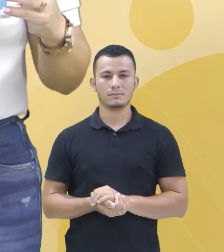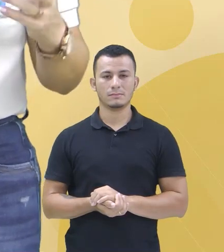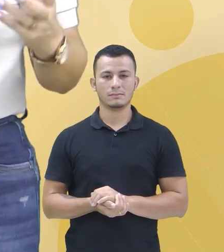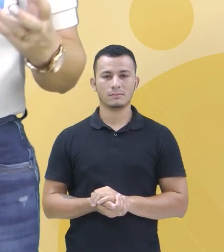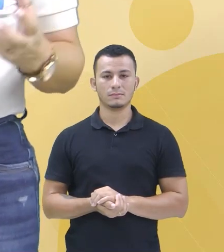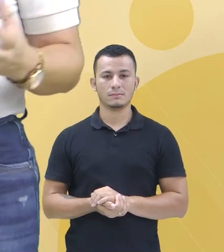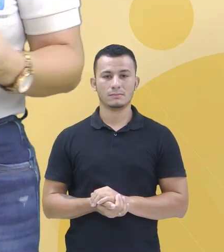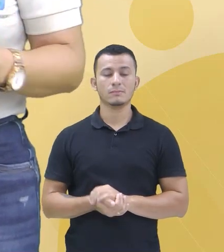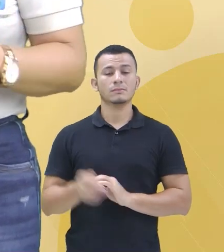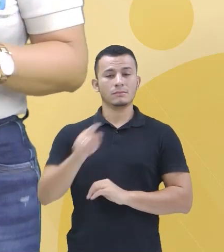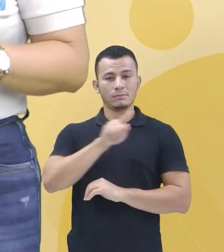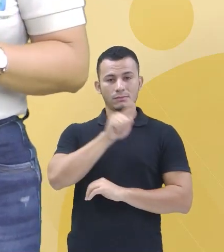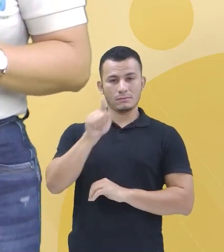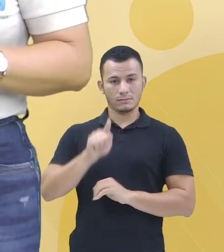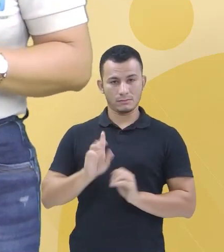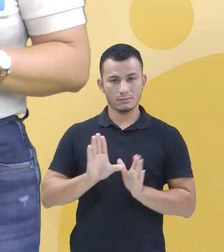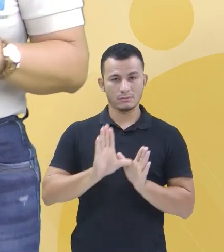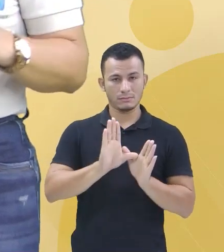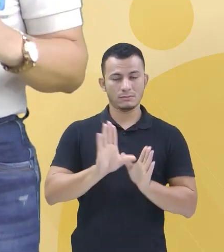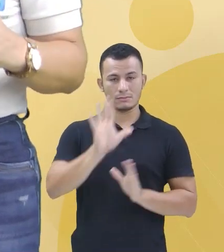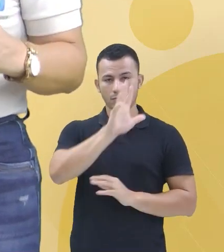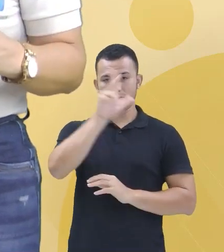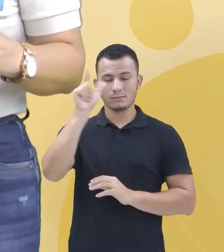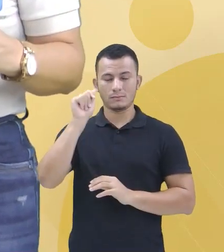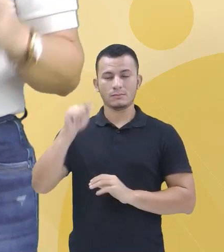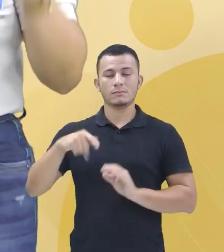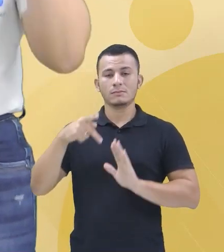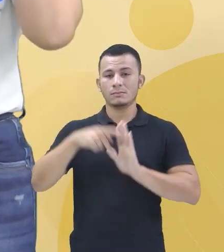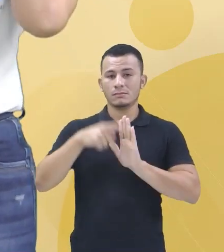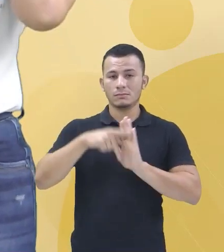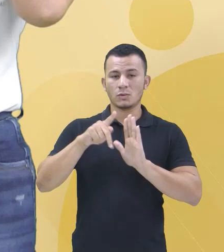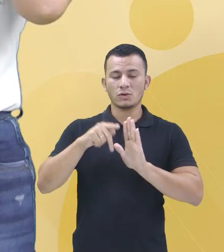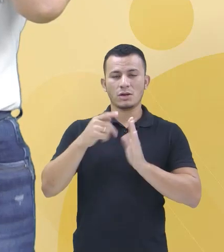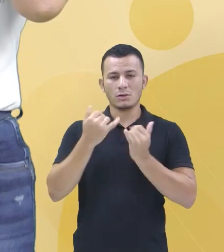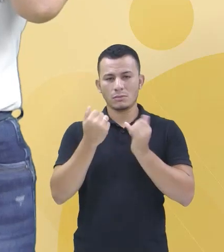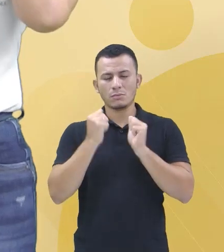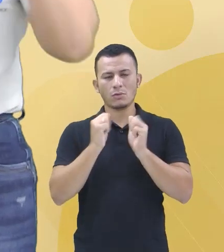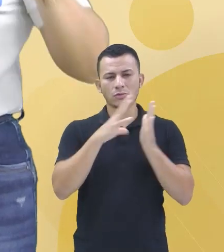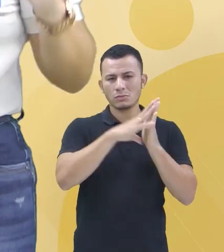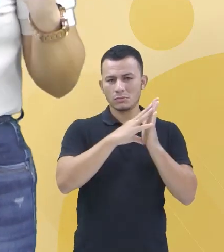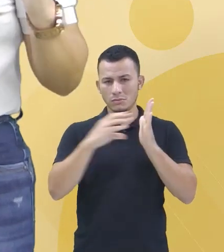E a Zona Franca de Manaus é um modelo, né, de